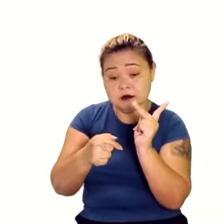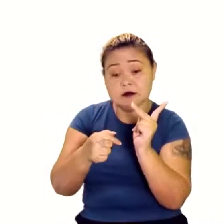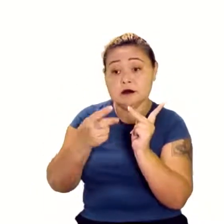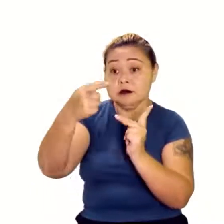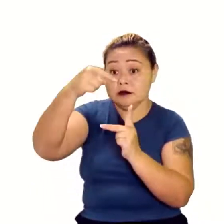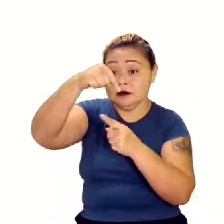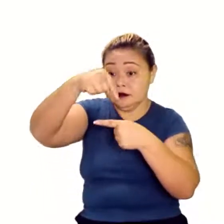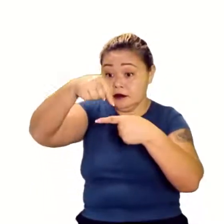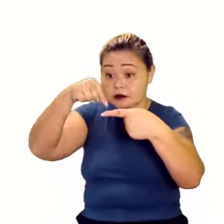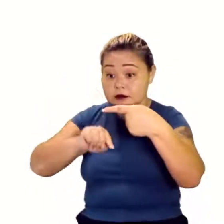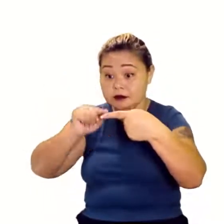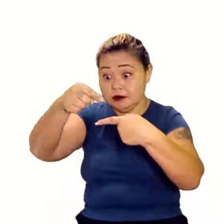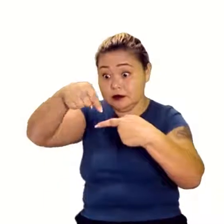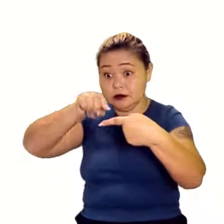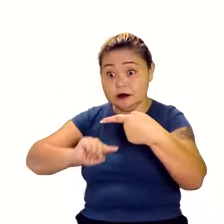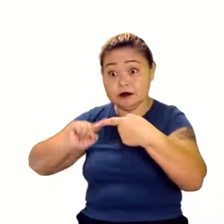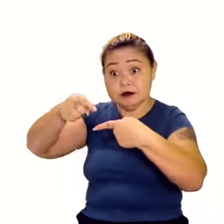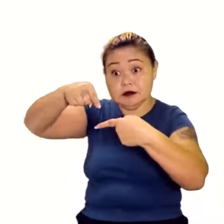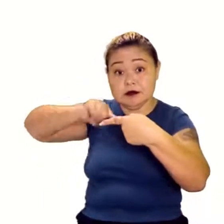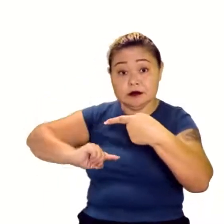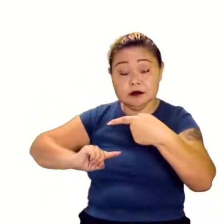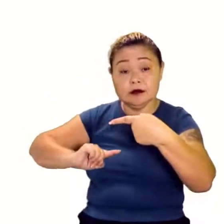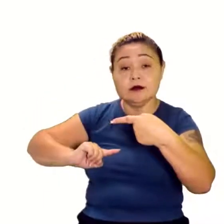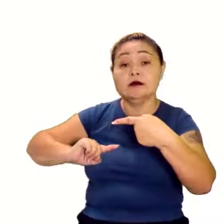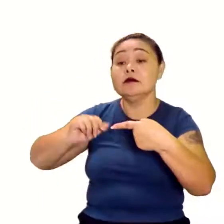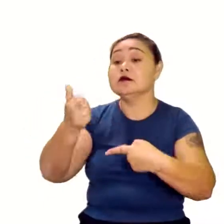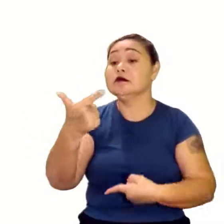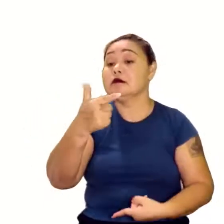27. Porque esses aqui eu sei. Olha lá, raiz cúbica de